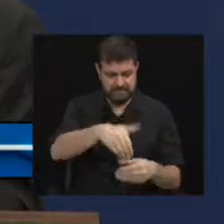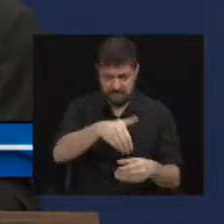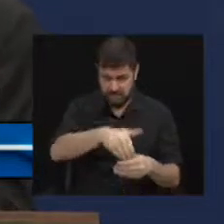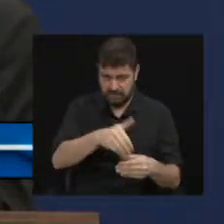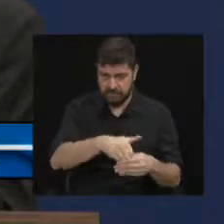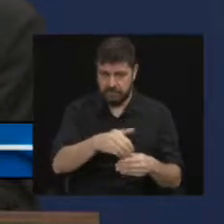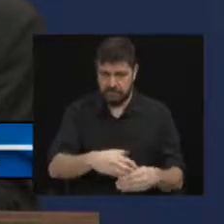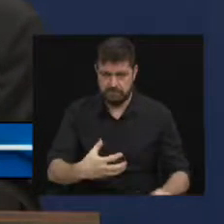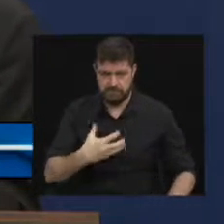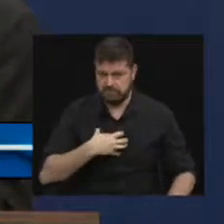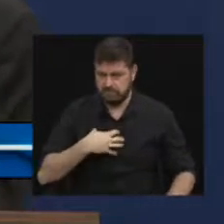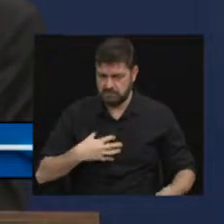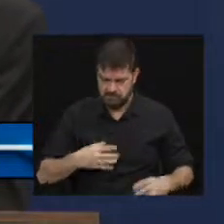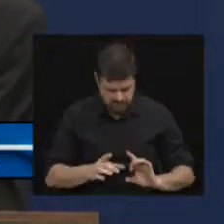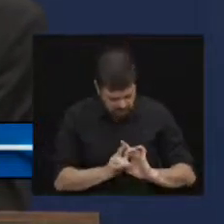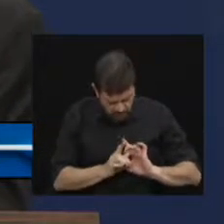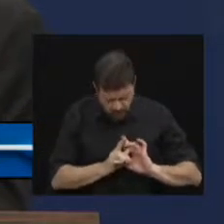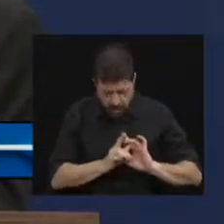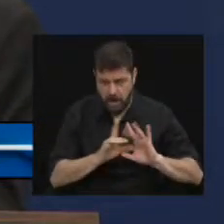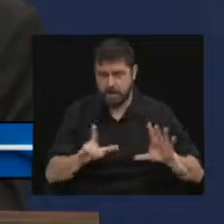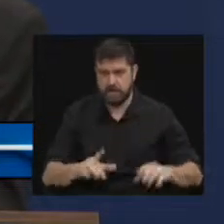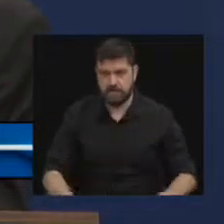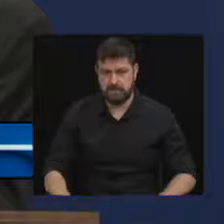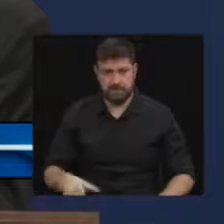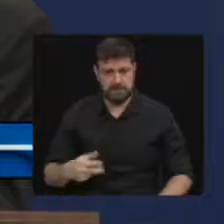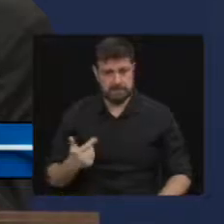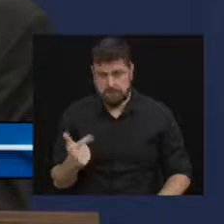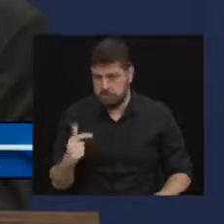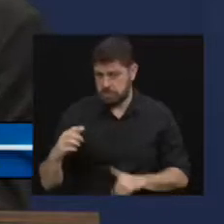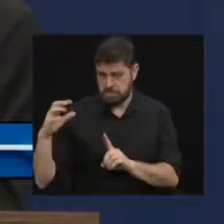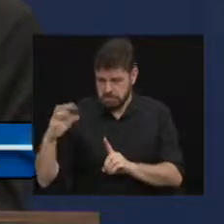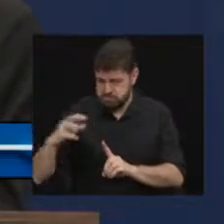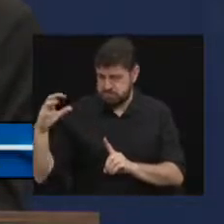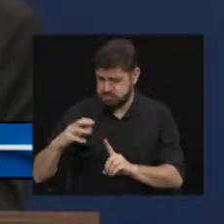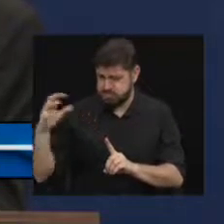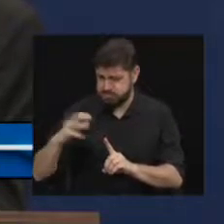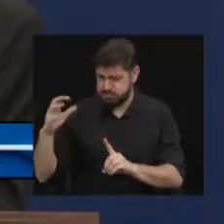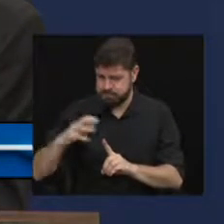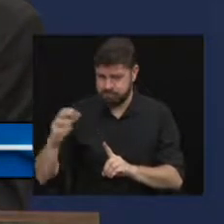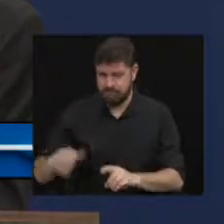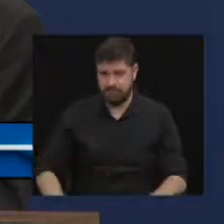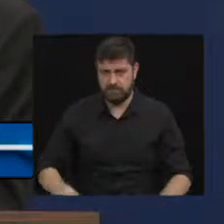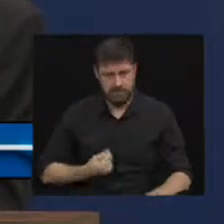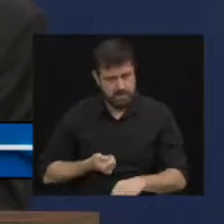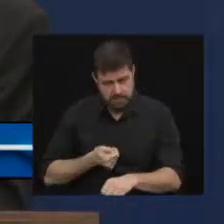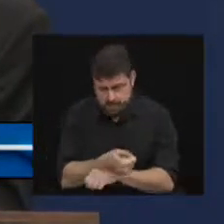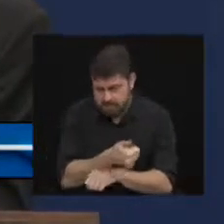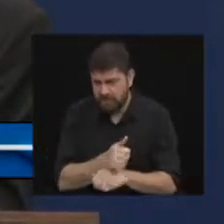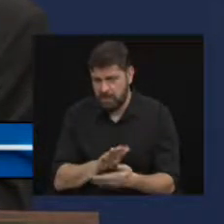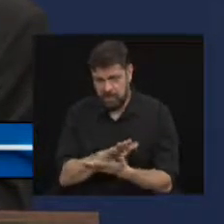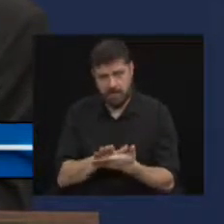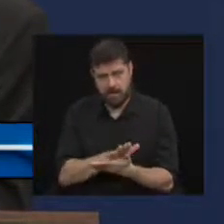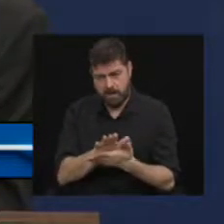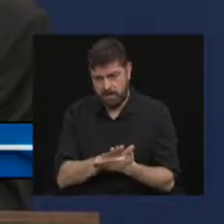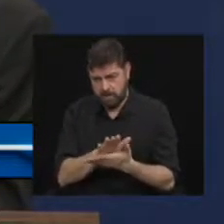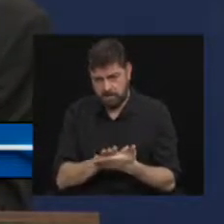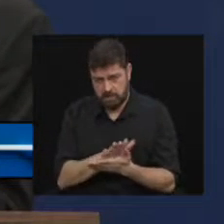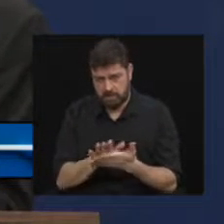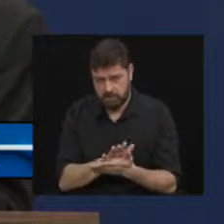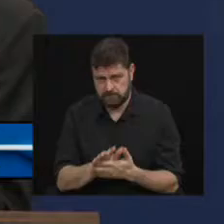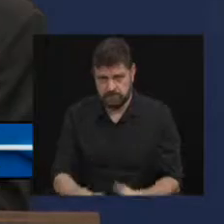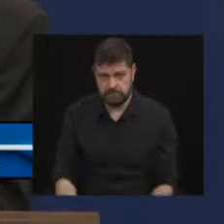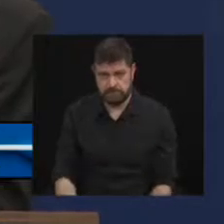campanha limpa, e o que nós esperamos que continue transcorrendo nesses últimos dias que antecedem